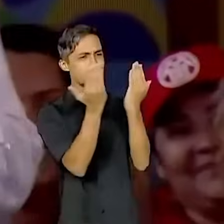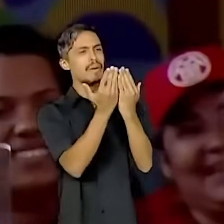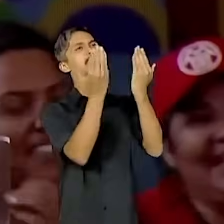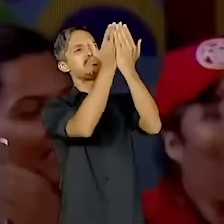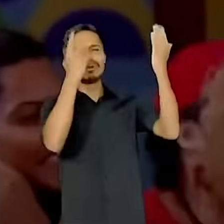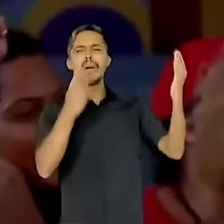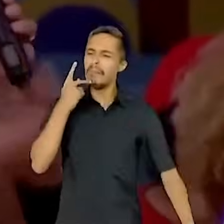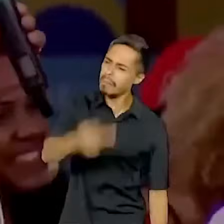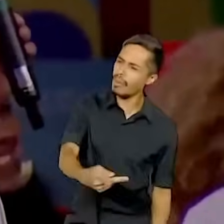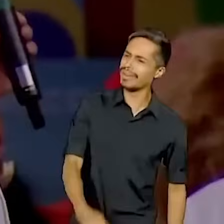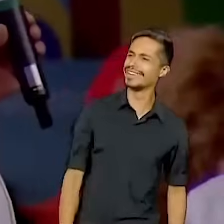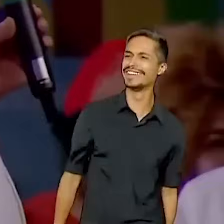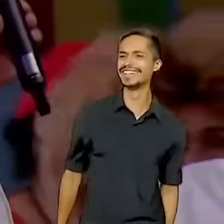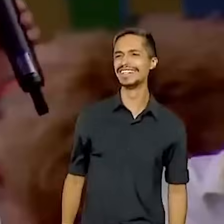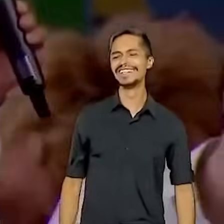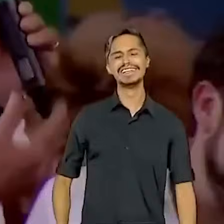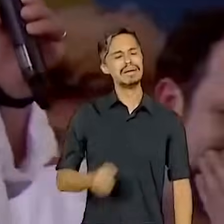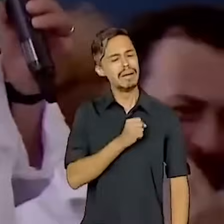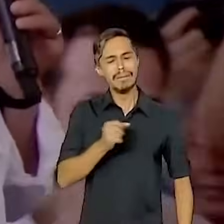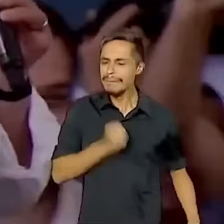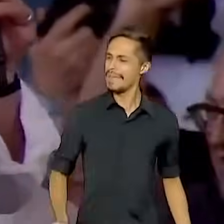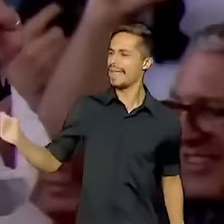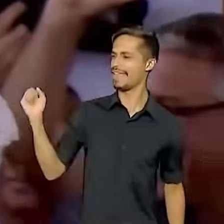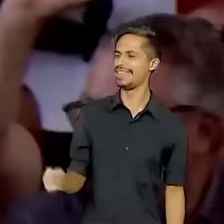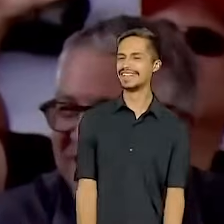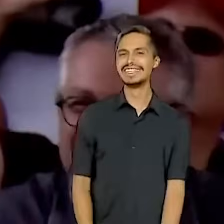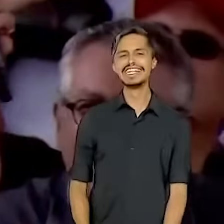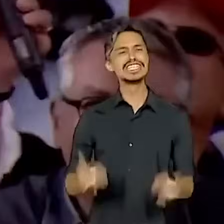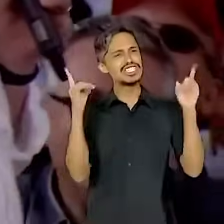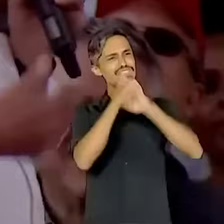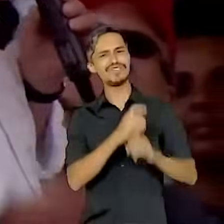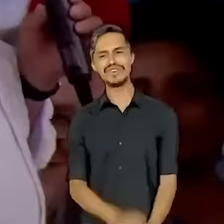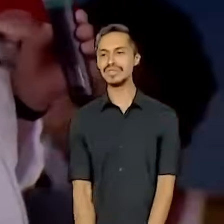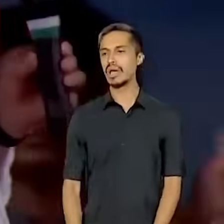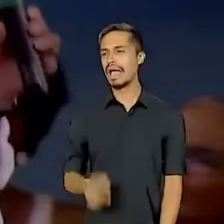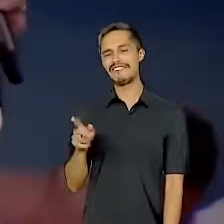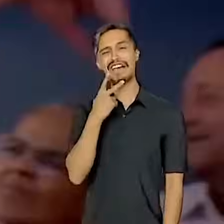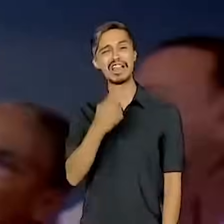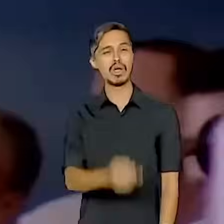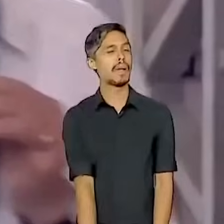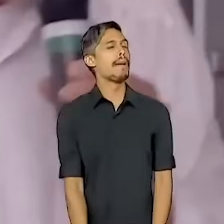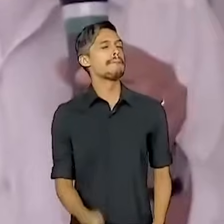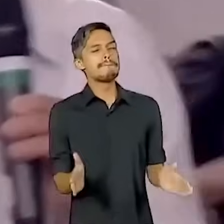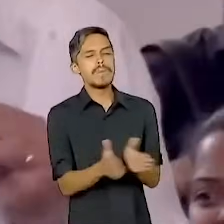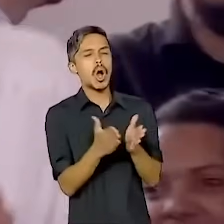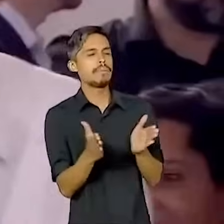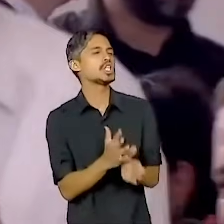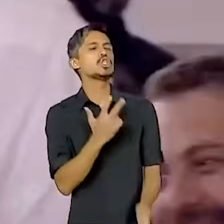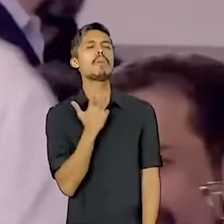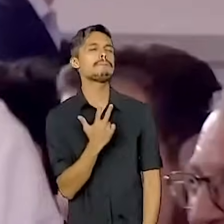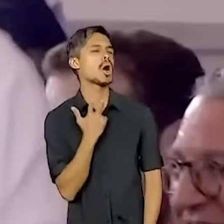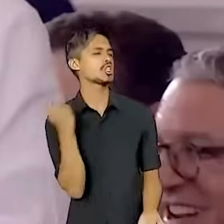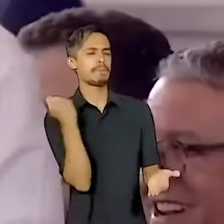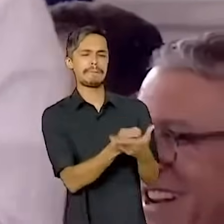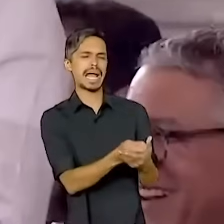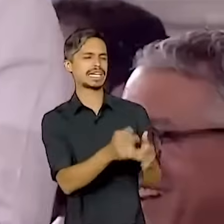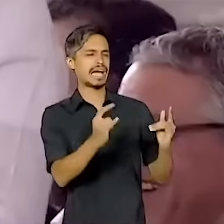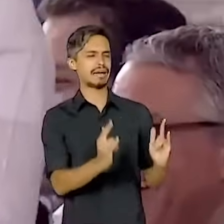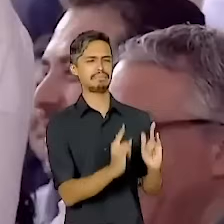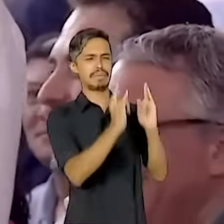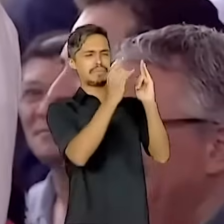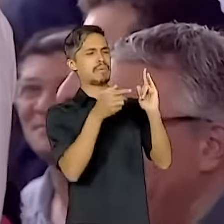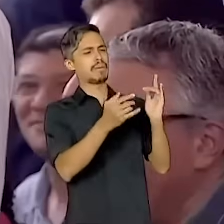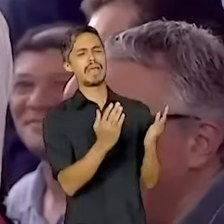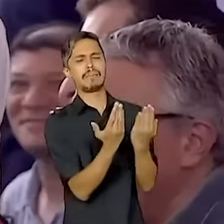Puta merda, era sempre dizer não. Pobre não pode ter apartamento com elevador, porque pobre não pode pagar. Porra, pobre não pode